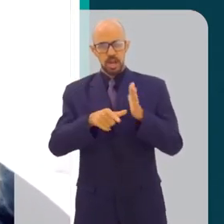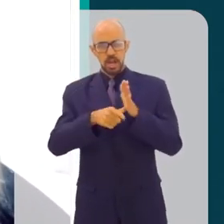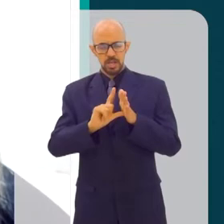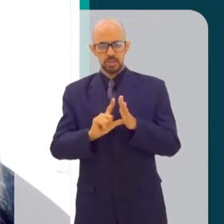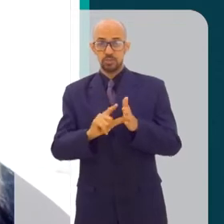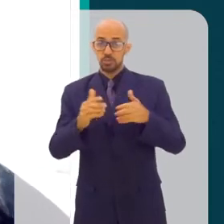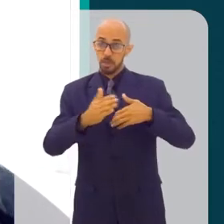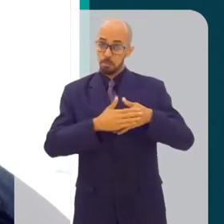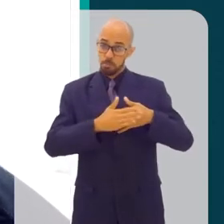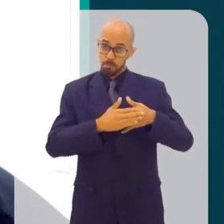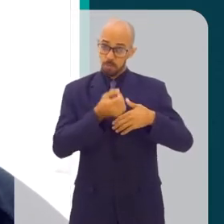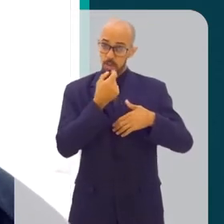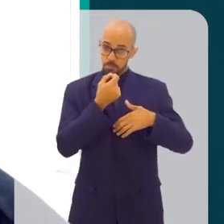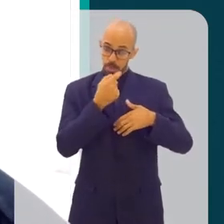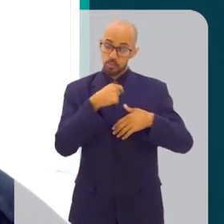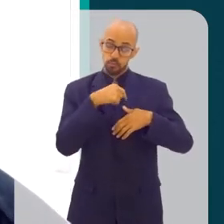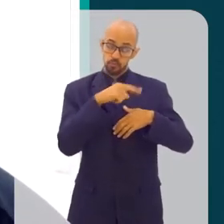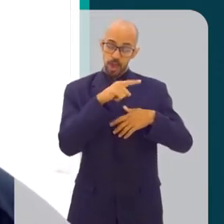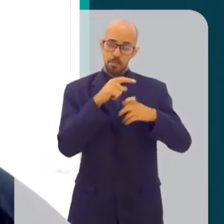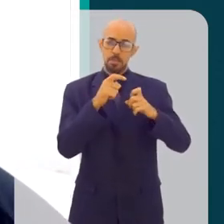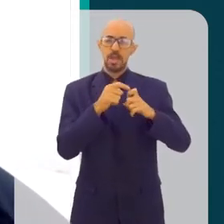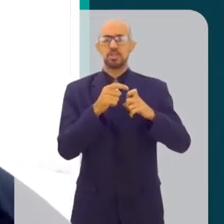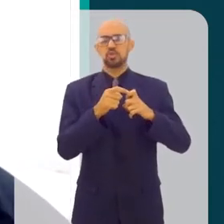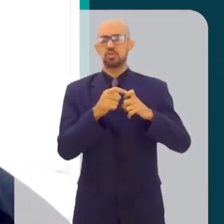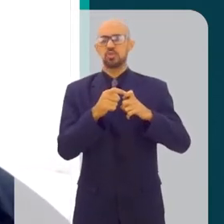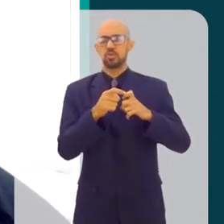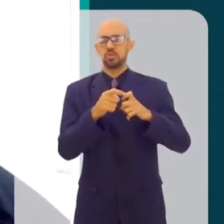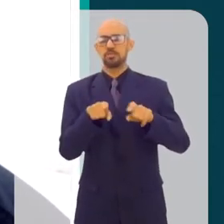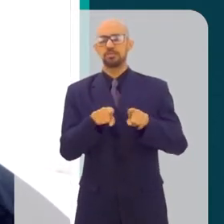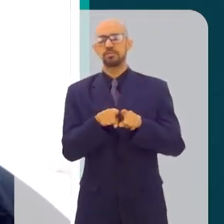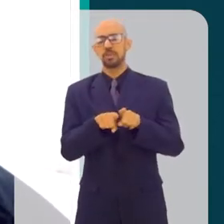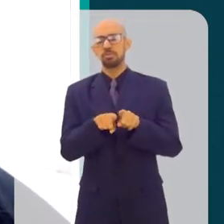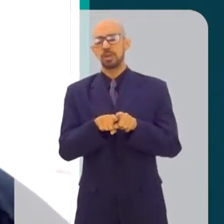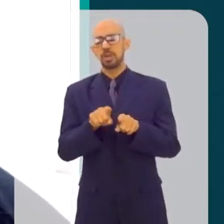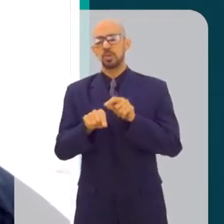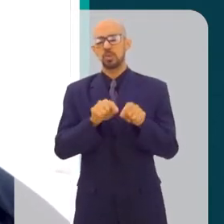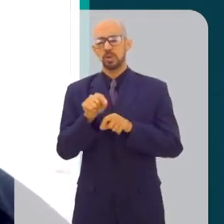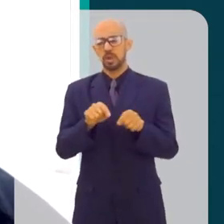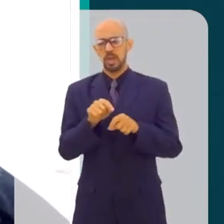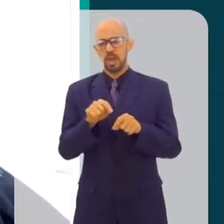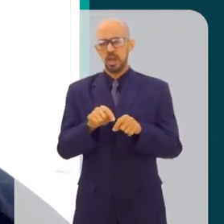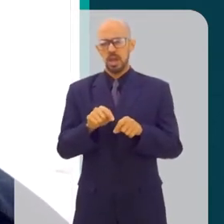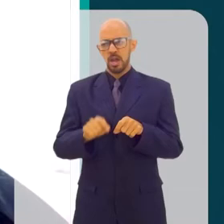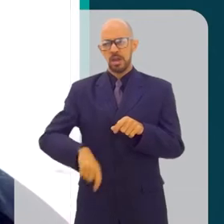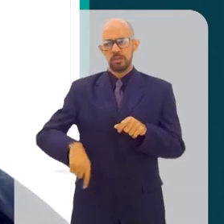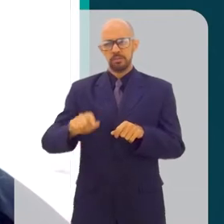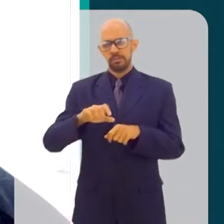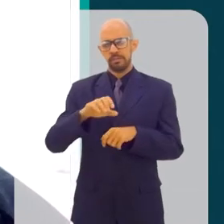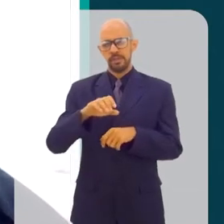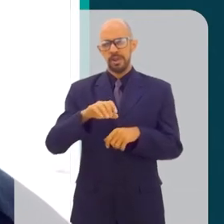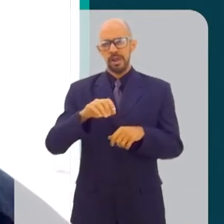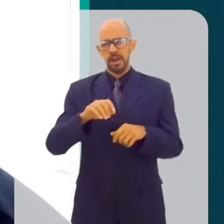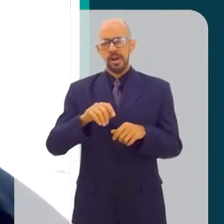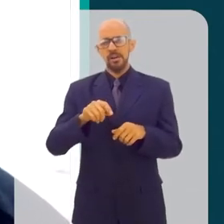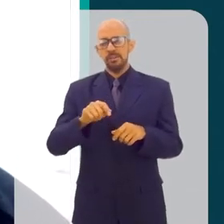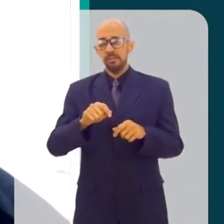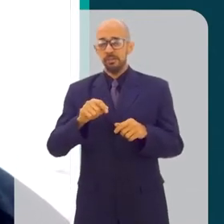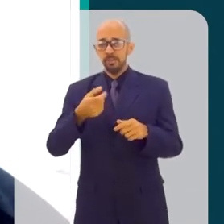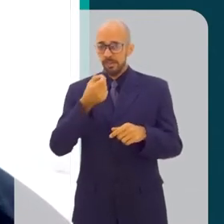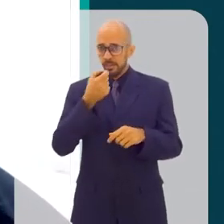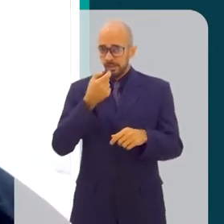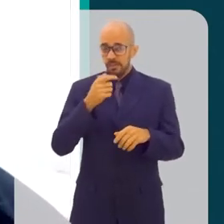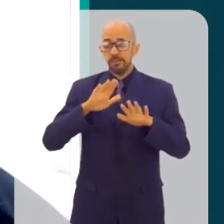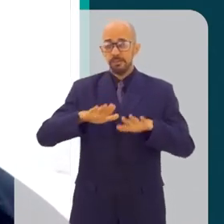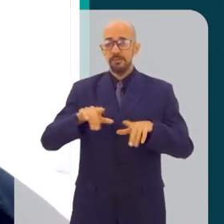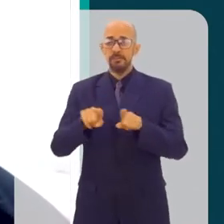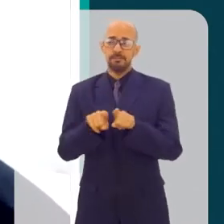se automedicarem, procurem realmente um médico. Além da parte química, né, medicamentosa,